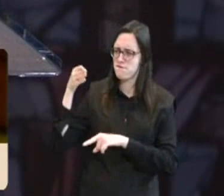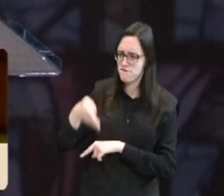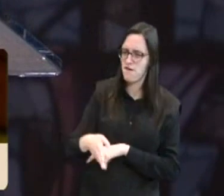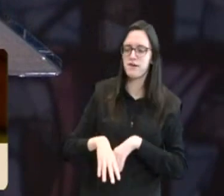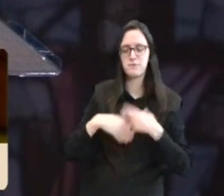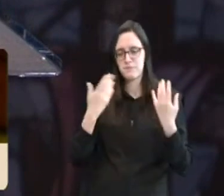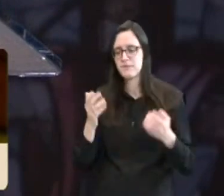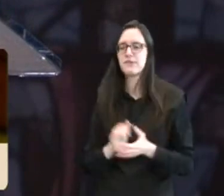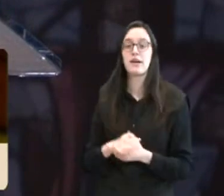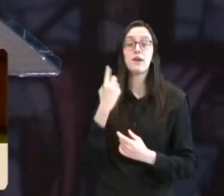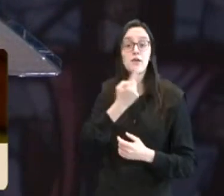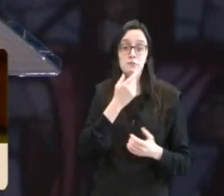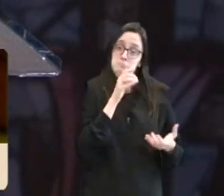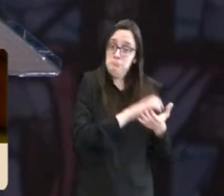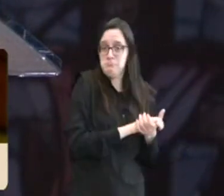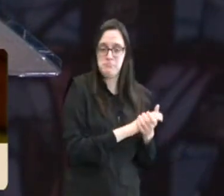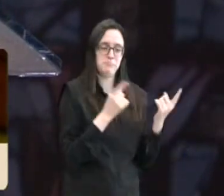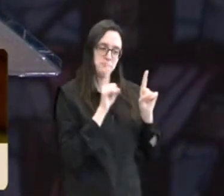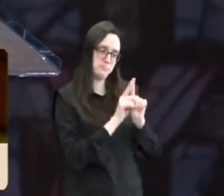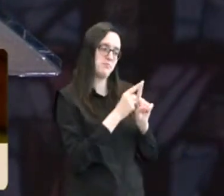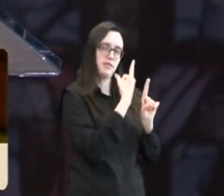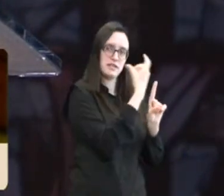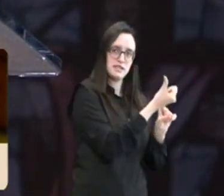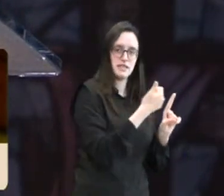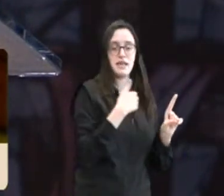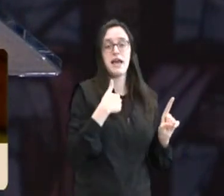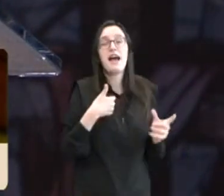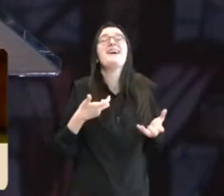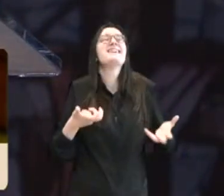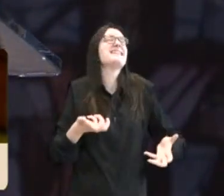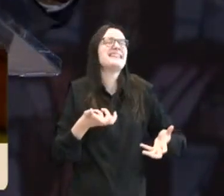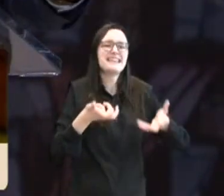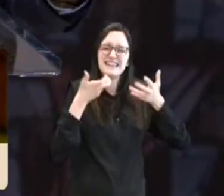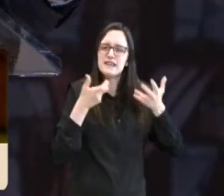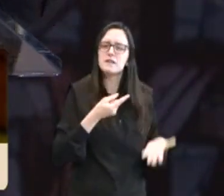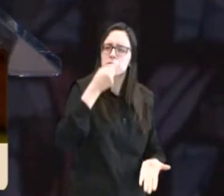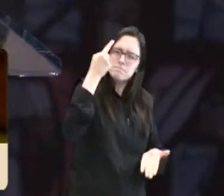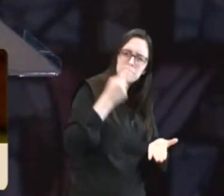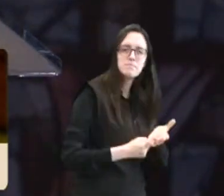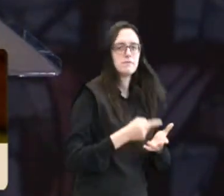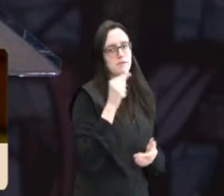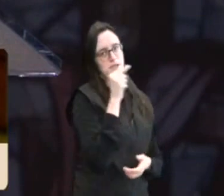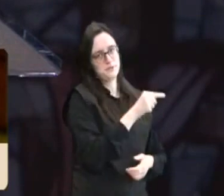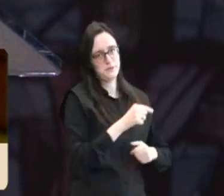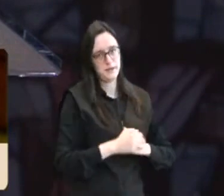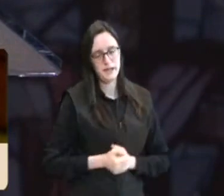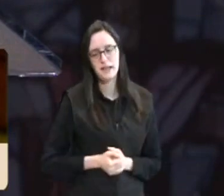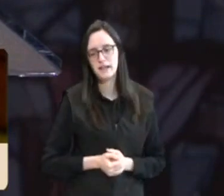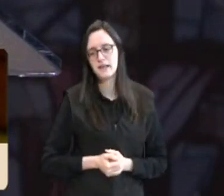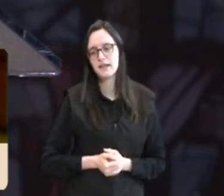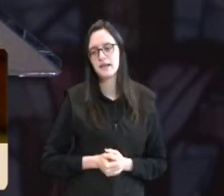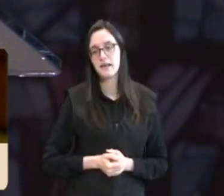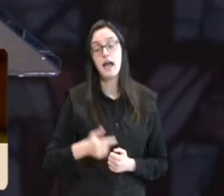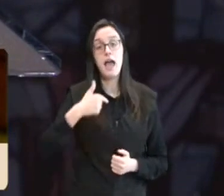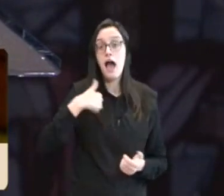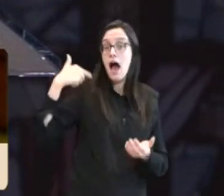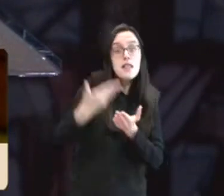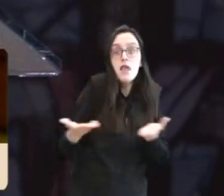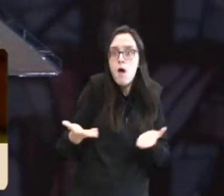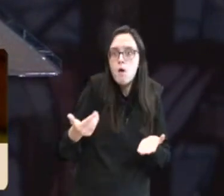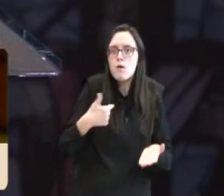tal. E casamos, ela tinha 16 anos. Eu queria um compromisso com ela. Eu tenho ainda hoje